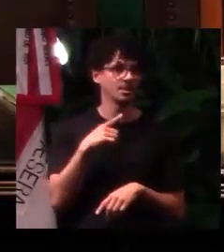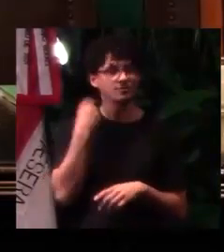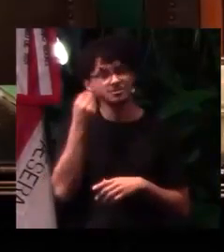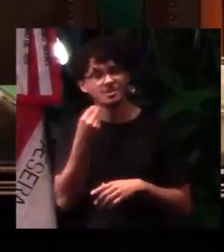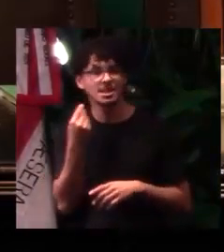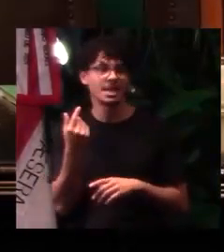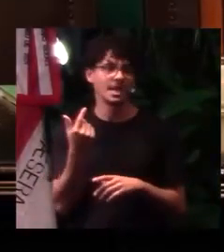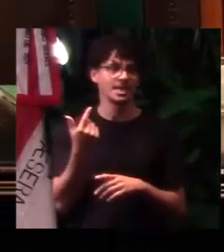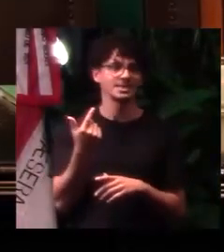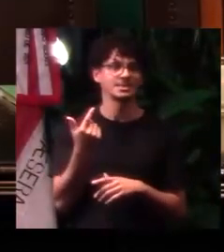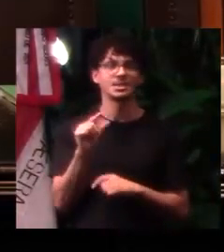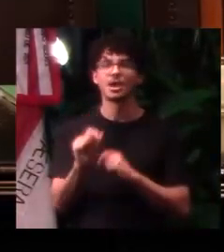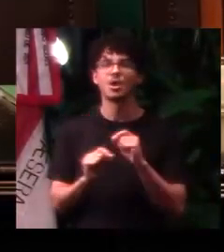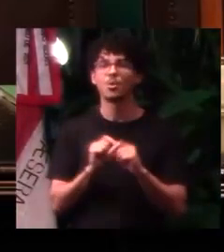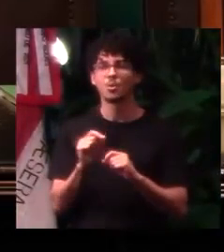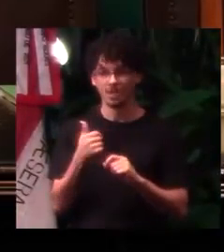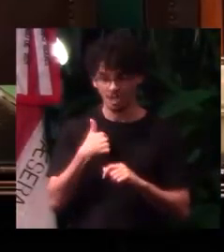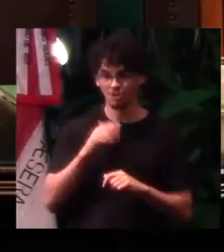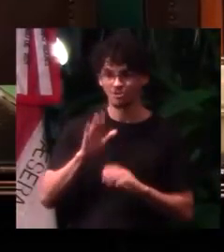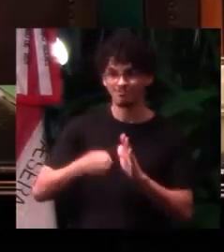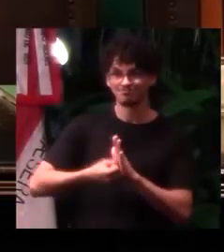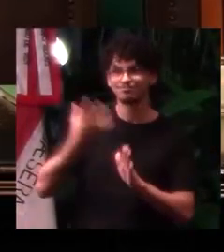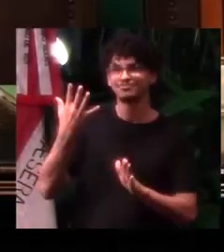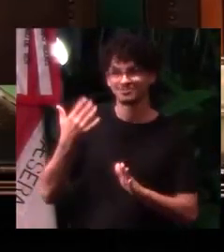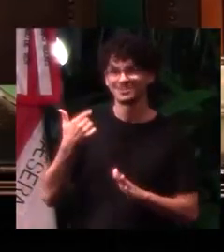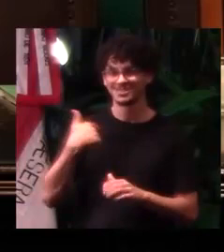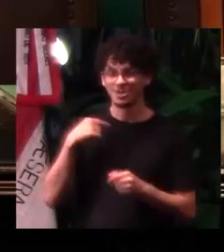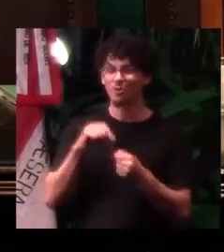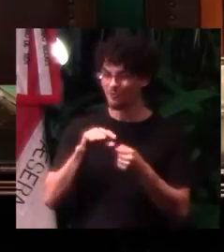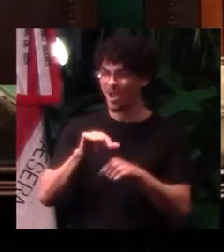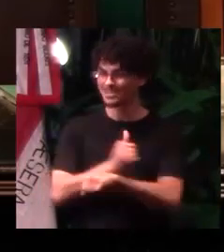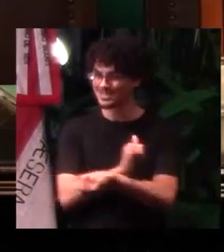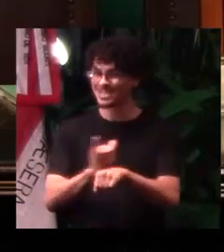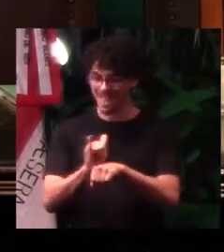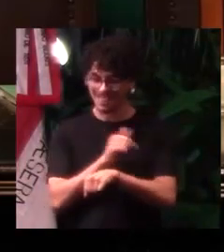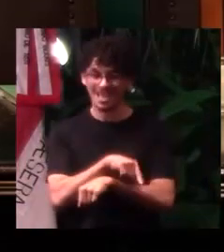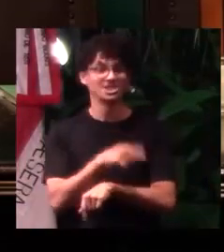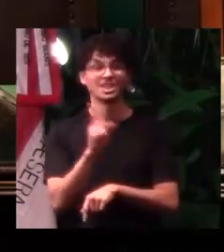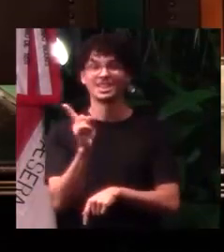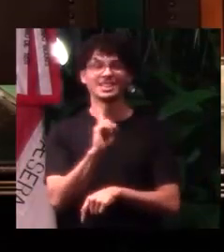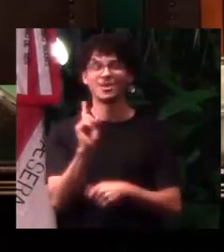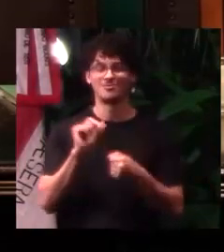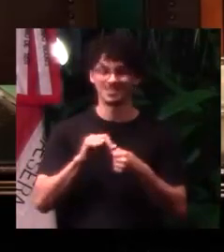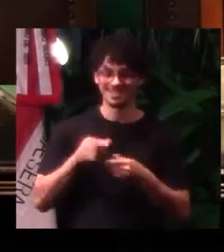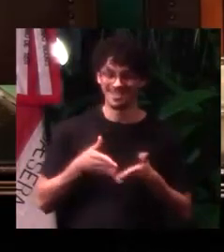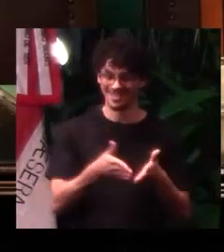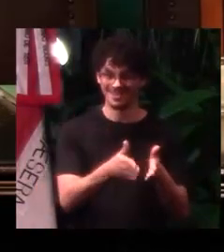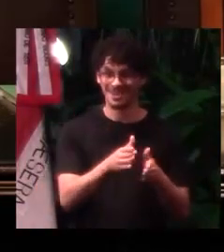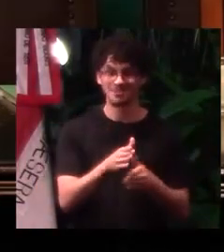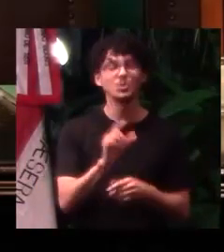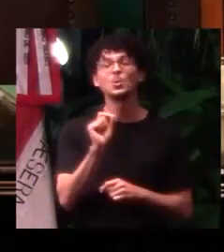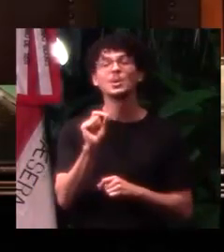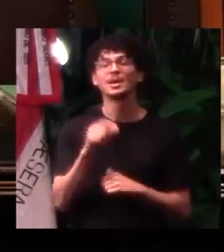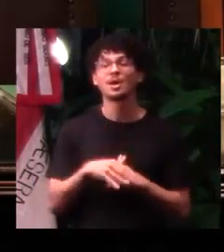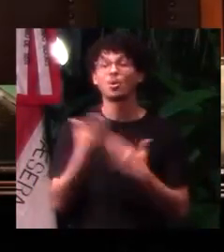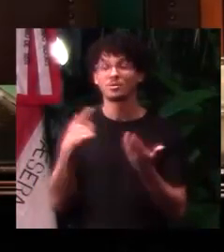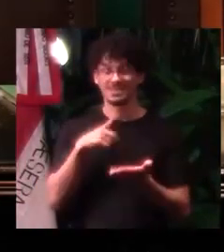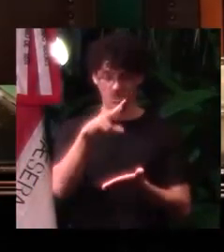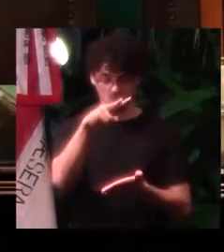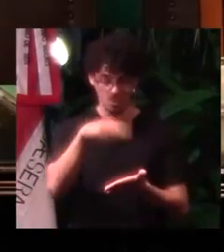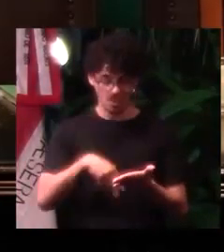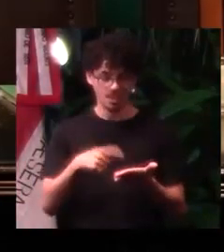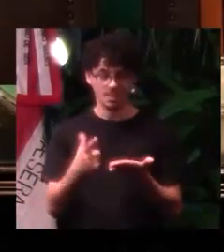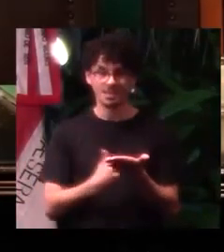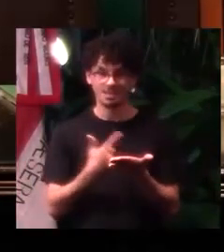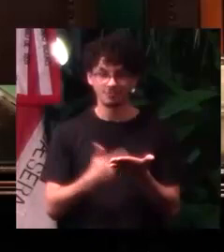vezes essa experiência, inclusive adoto hoje o estratagema de não tomar o caminho. Qual o caminho? Quando você tem um livro que